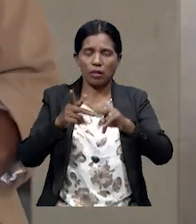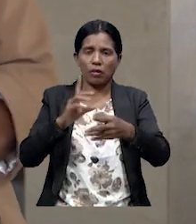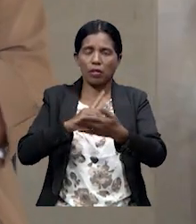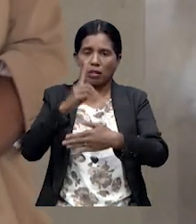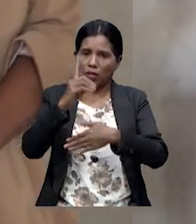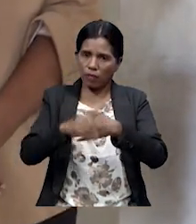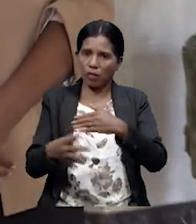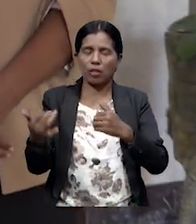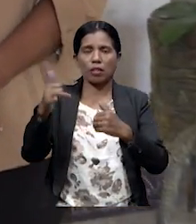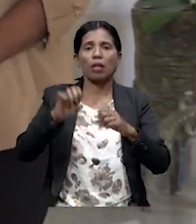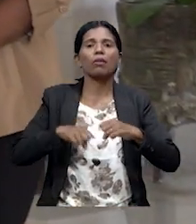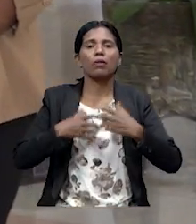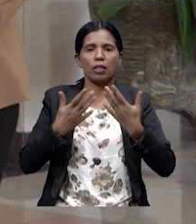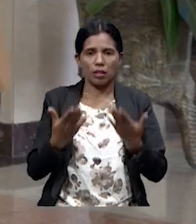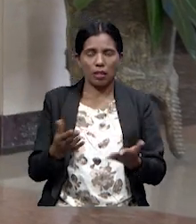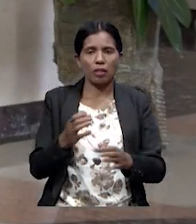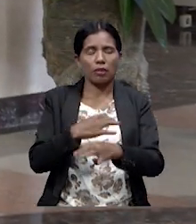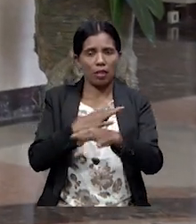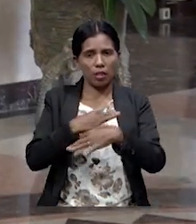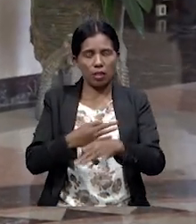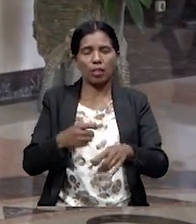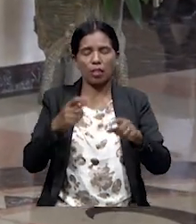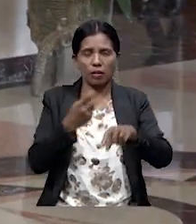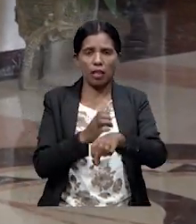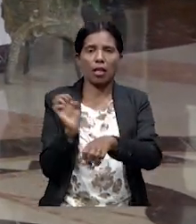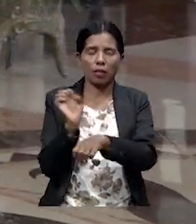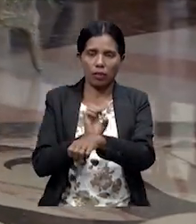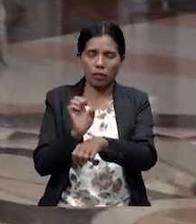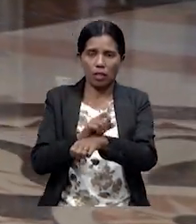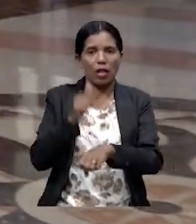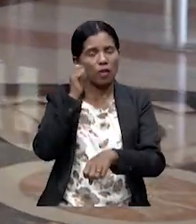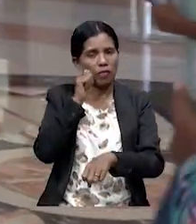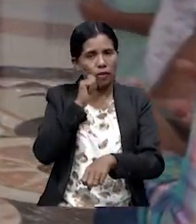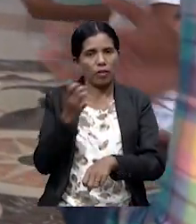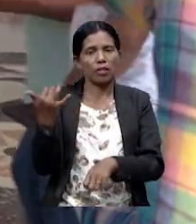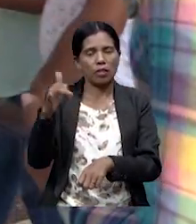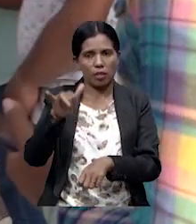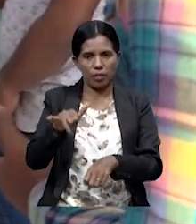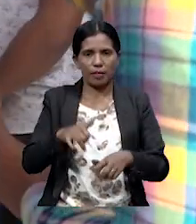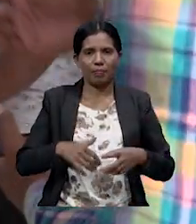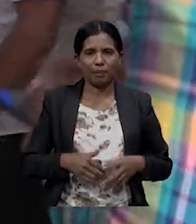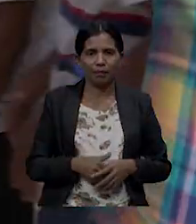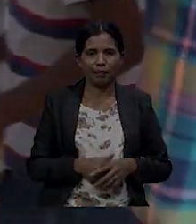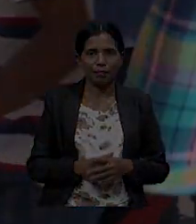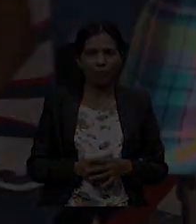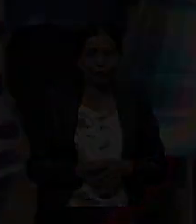desenvolvimento sira o insa atuhadia situação economia feto sira. Bem-vinda, Ximenas, GMN.